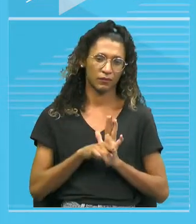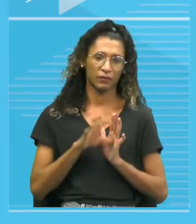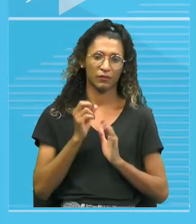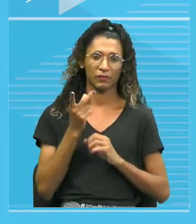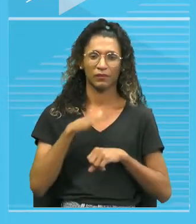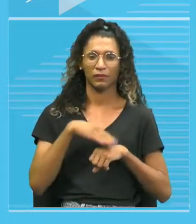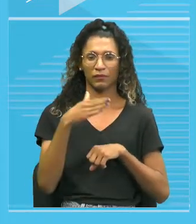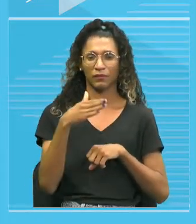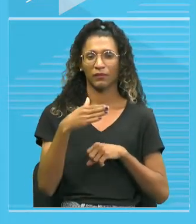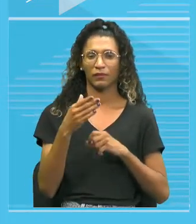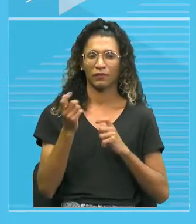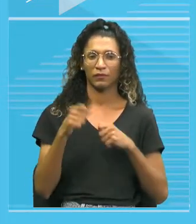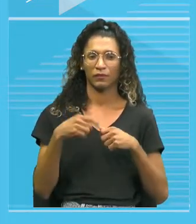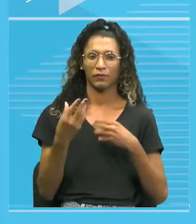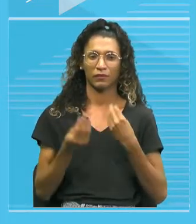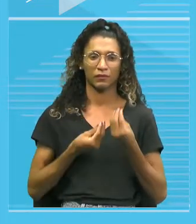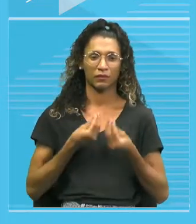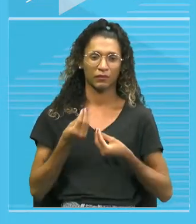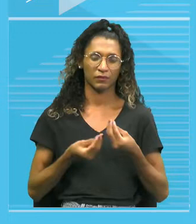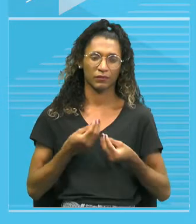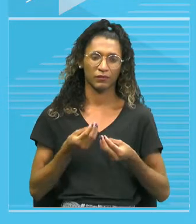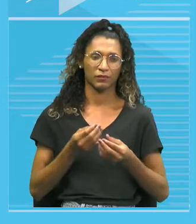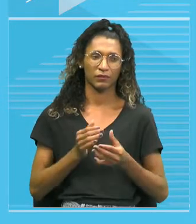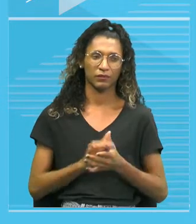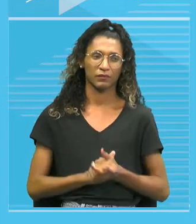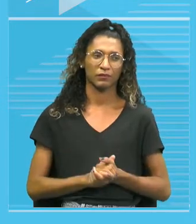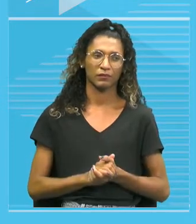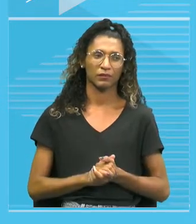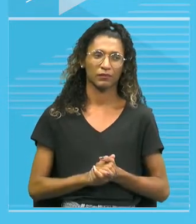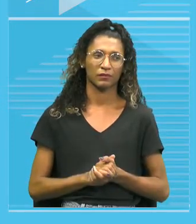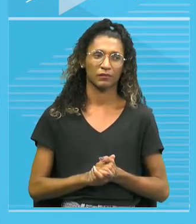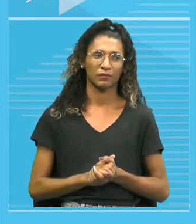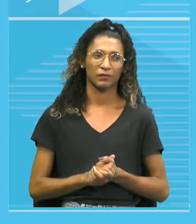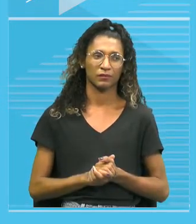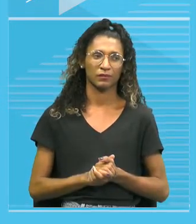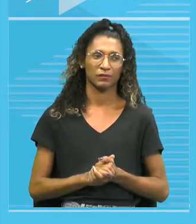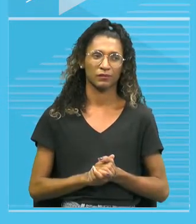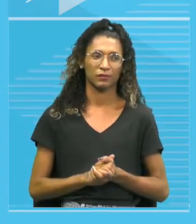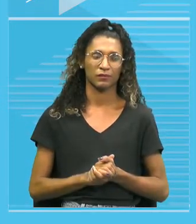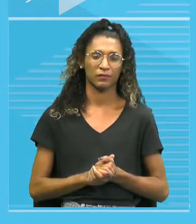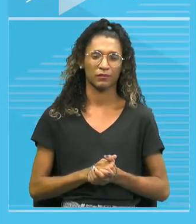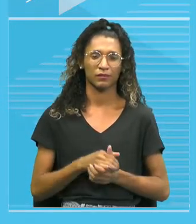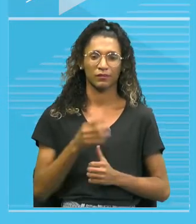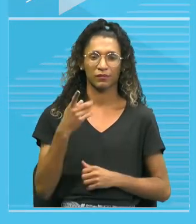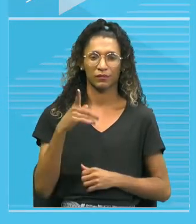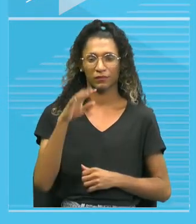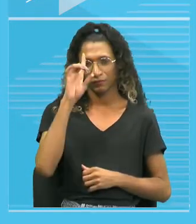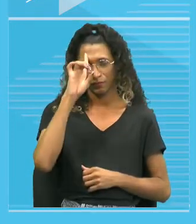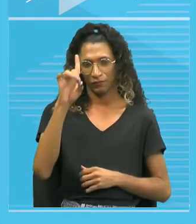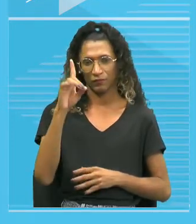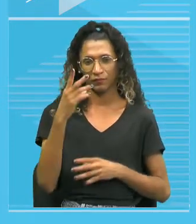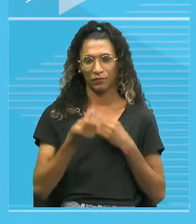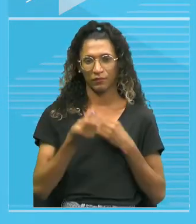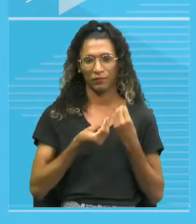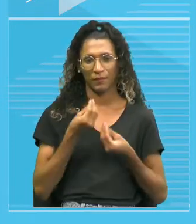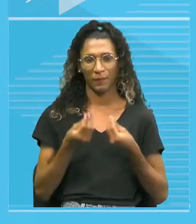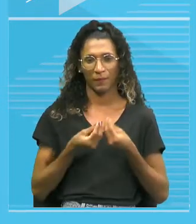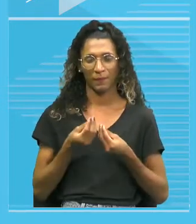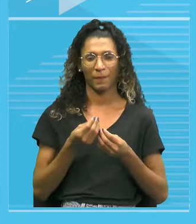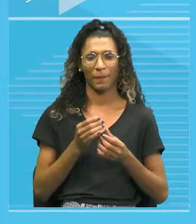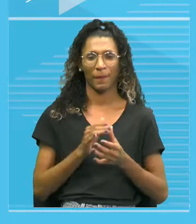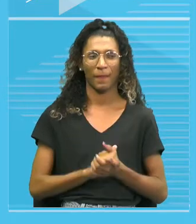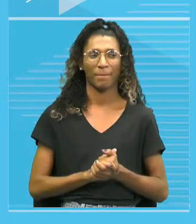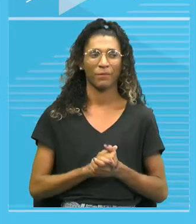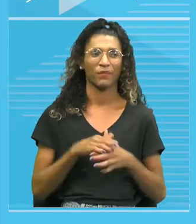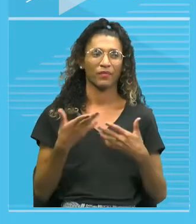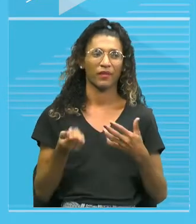diagnosticado precocemente e possa fazer o tratamento. De modo que acaba alongando os seus dias. Alongando os seus dias.